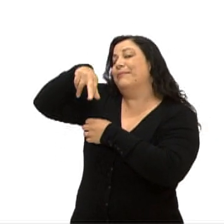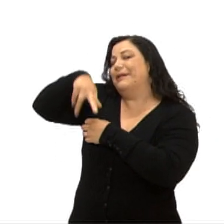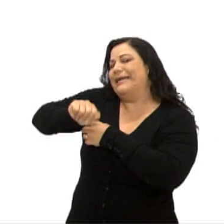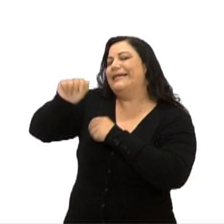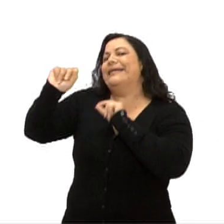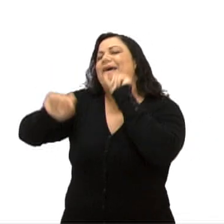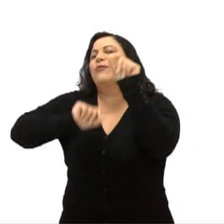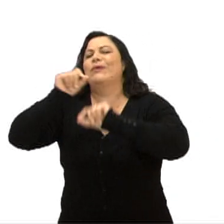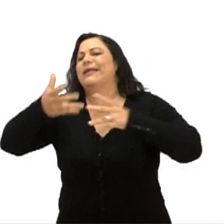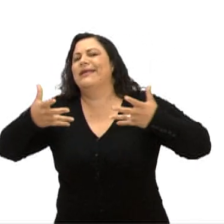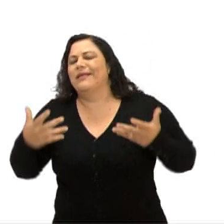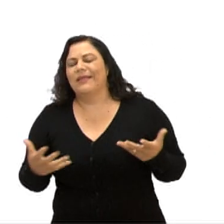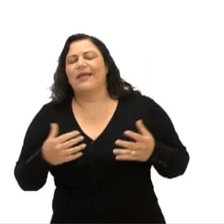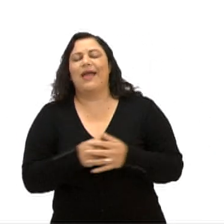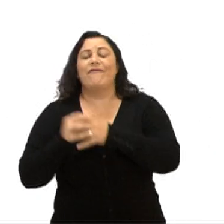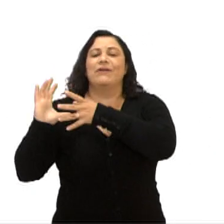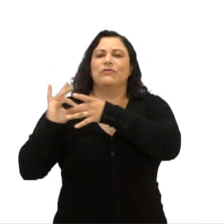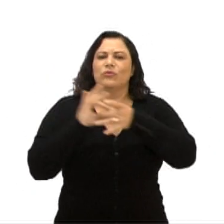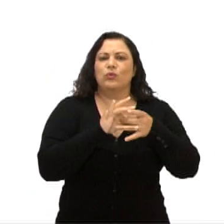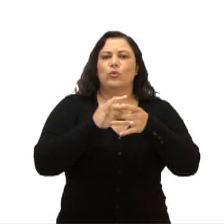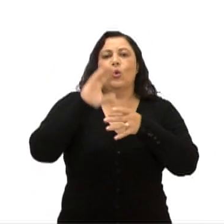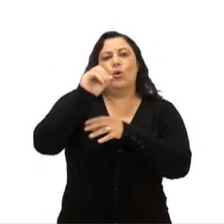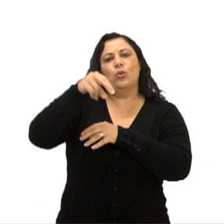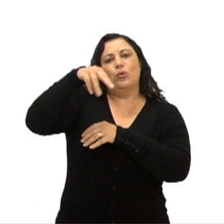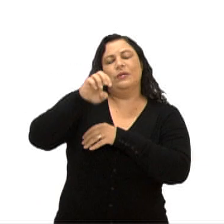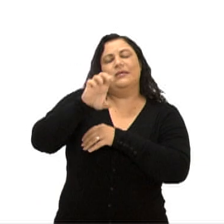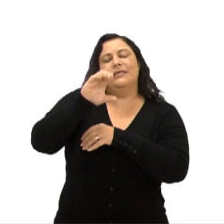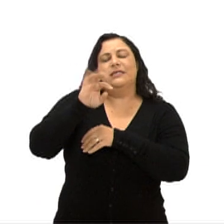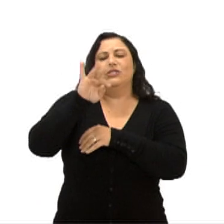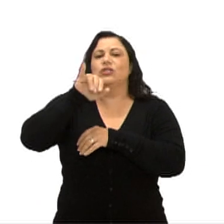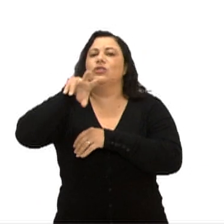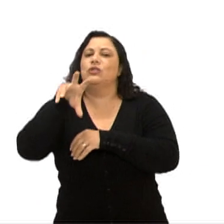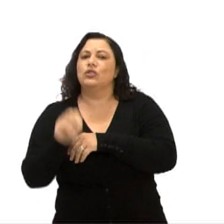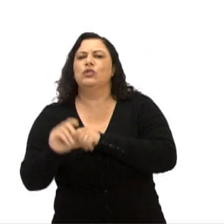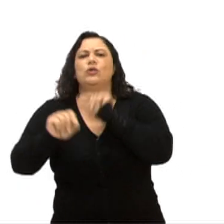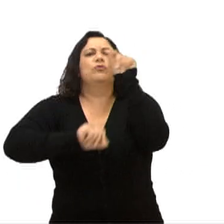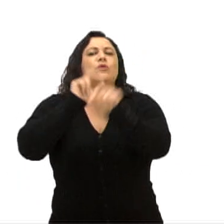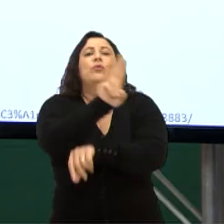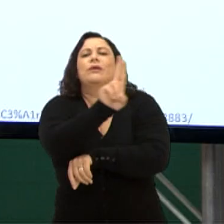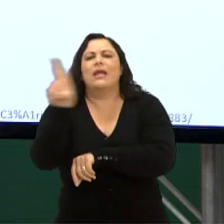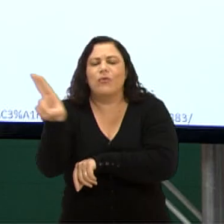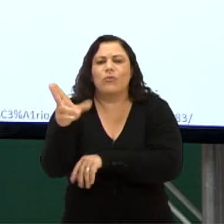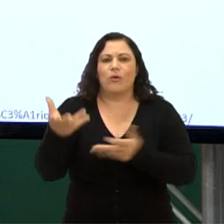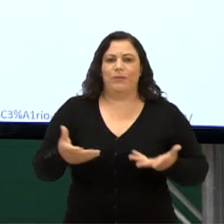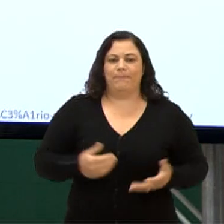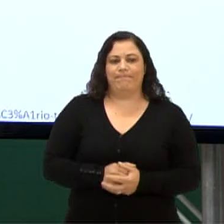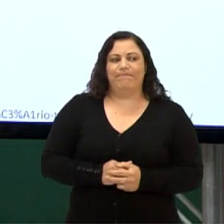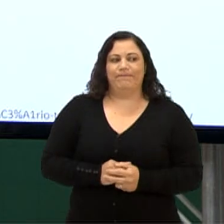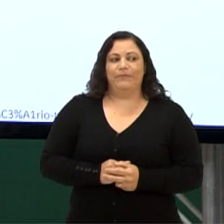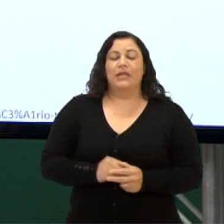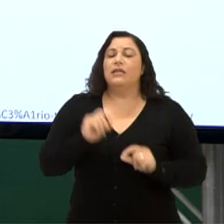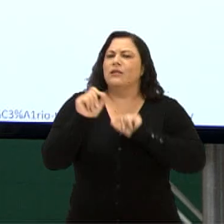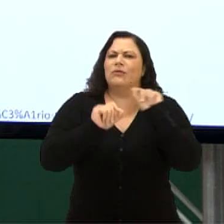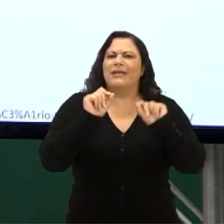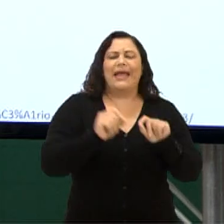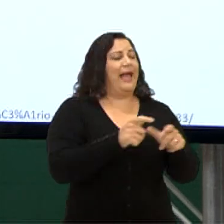cônica, feita de um tecido conectivo chamada de quê? E agora? A maioria do pessoal